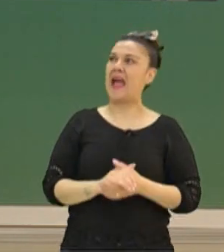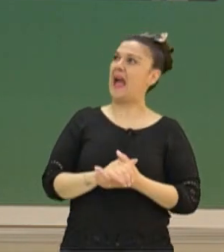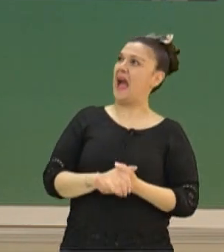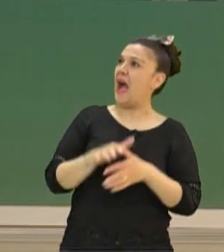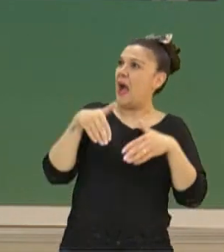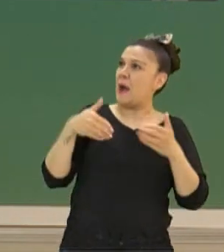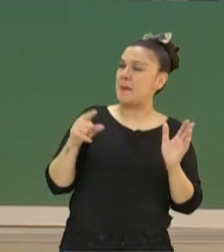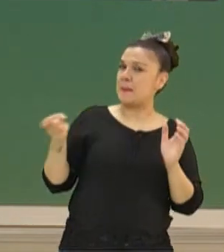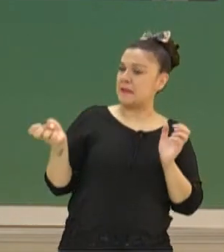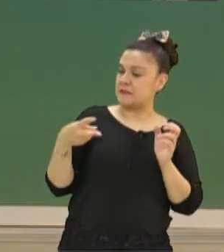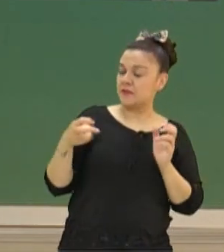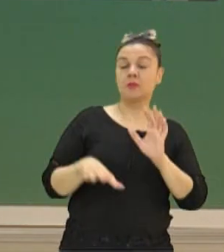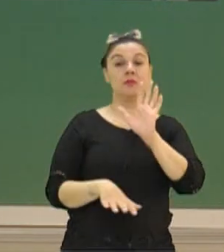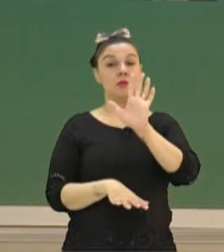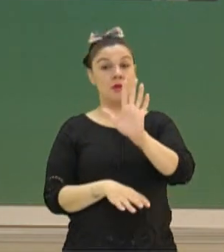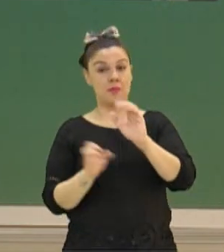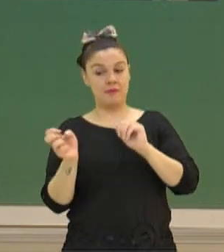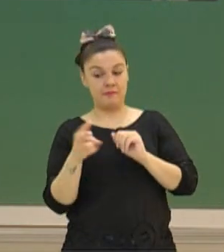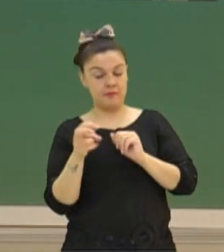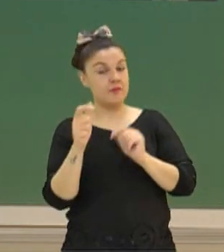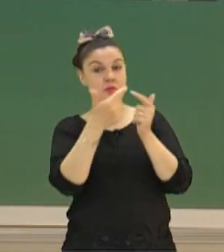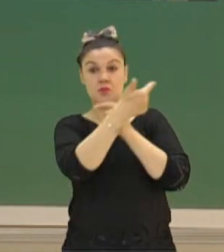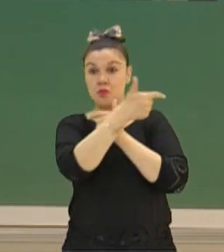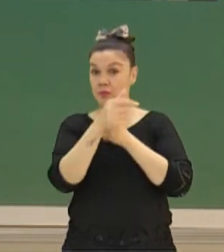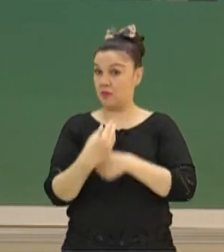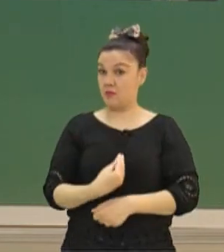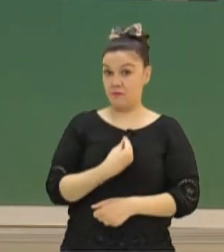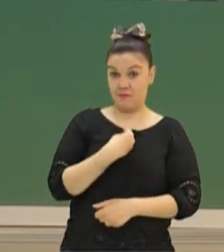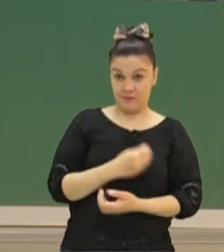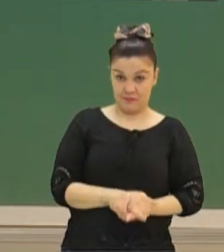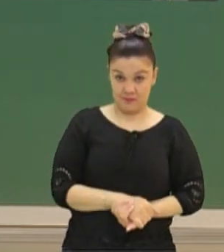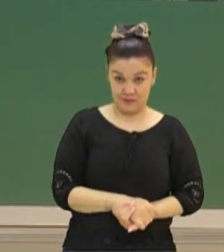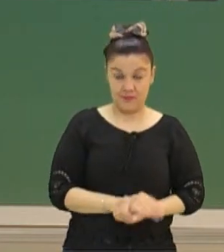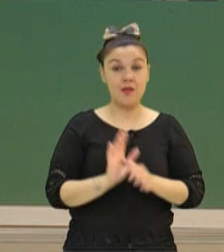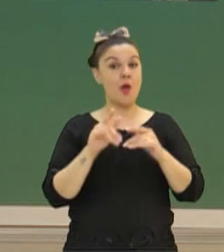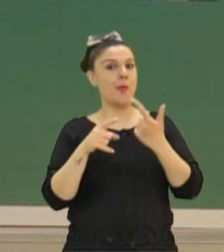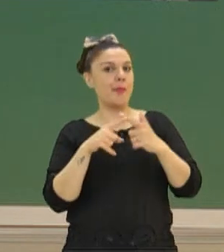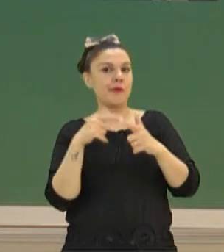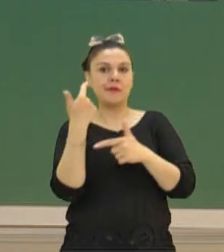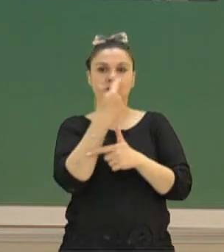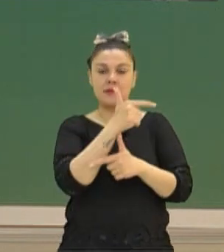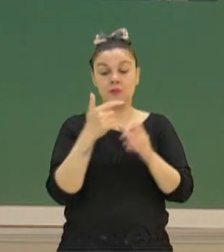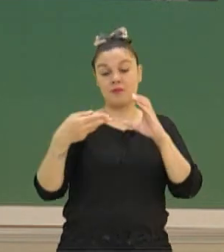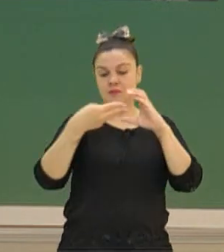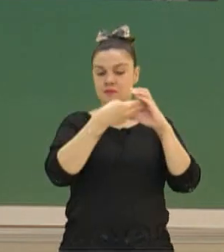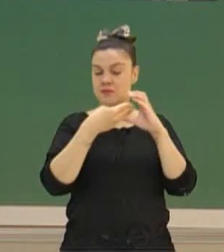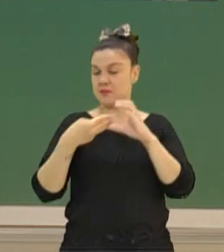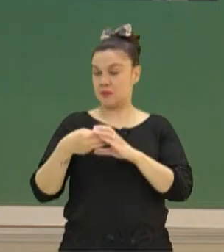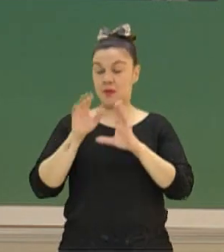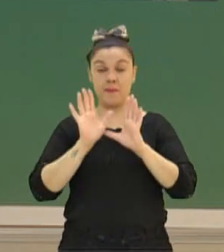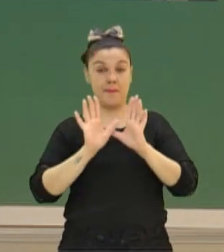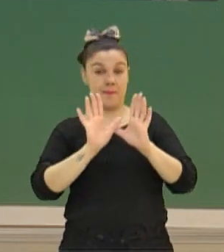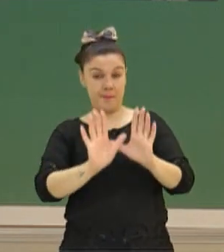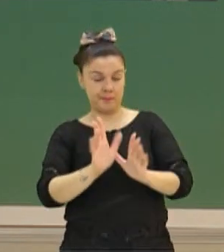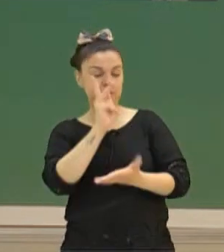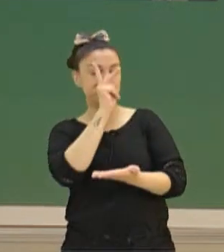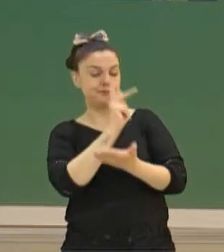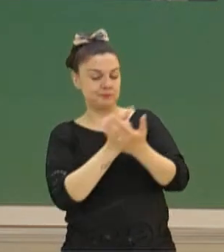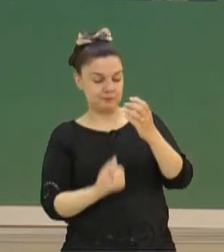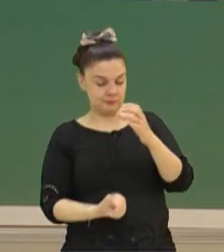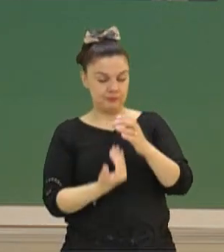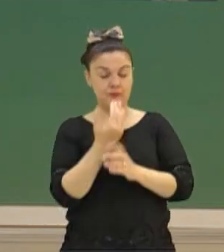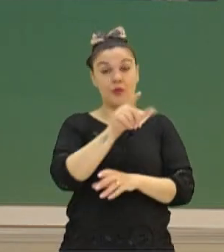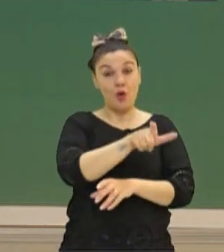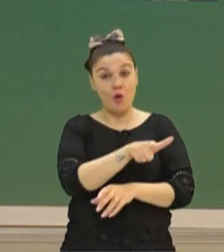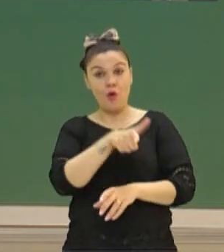e os vírus? Os vírus, a gente não considera eles como seres vivos, porque eles não têm células. Mas eles surgem a